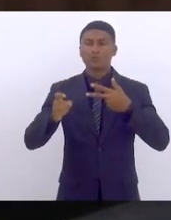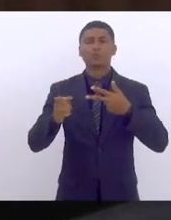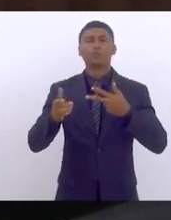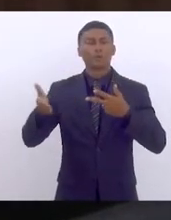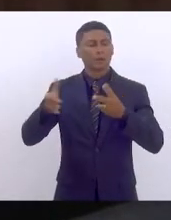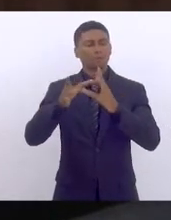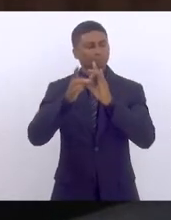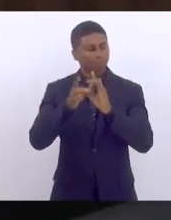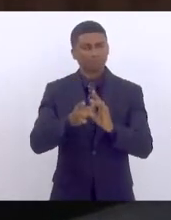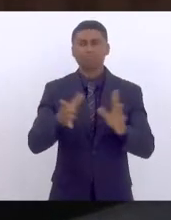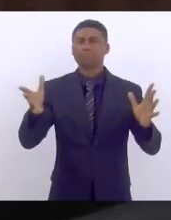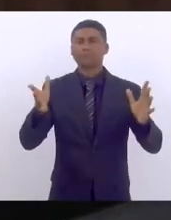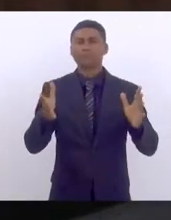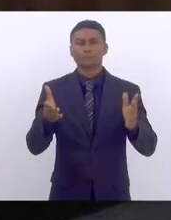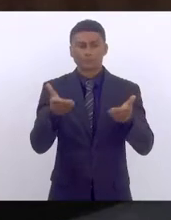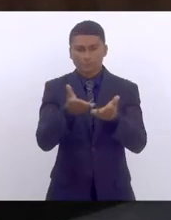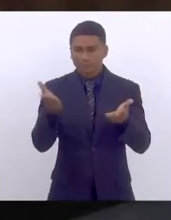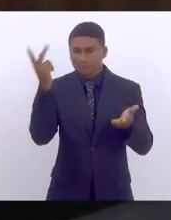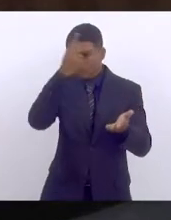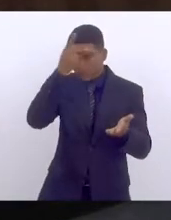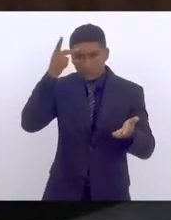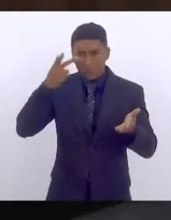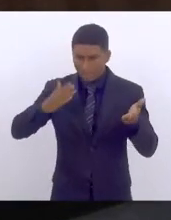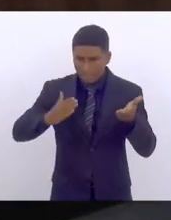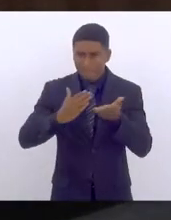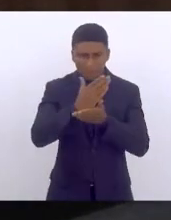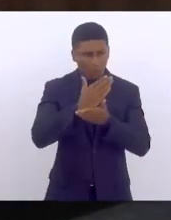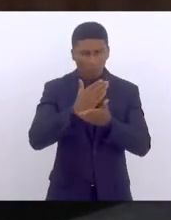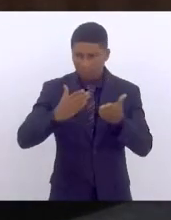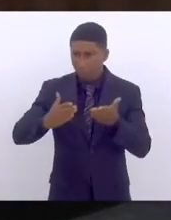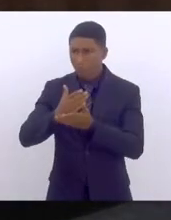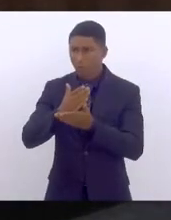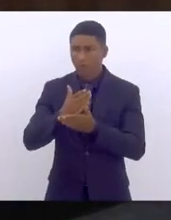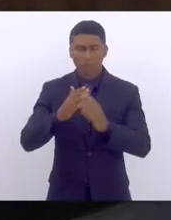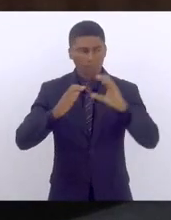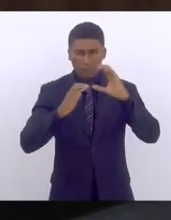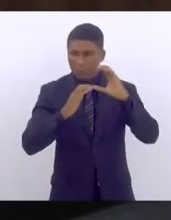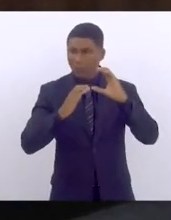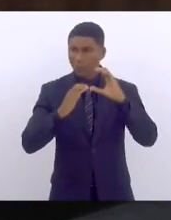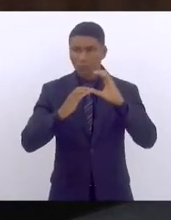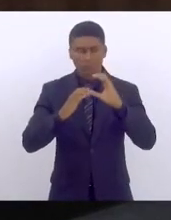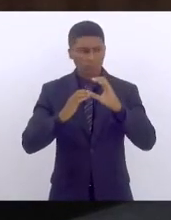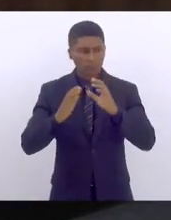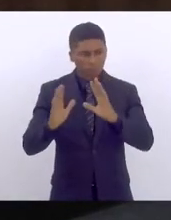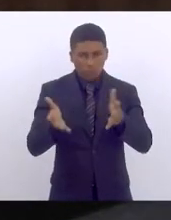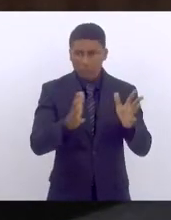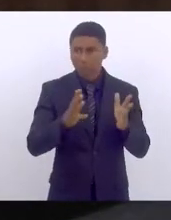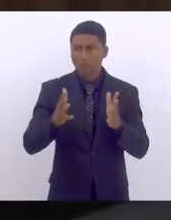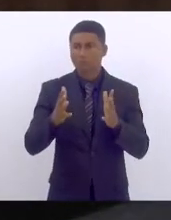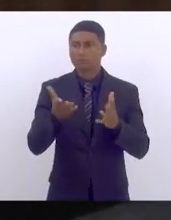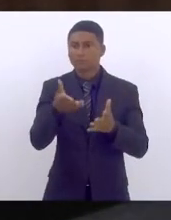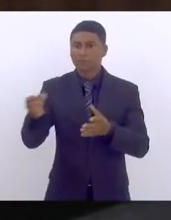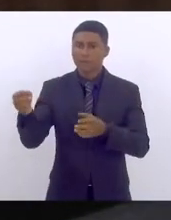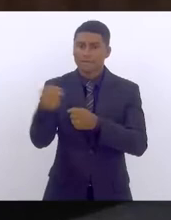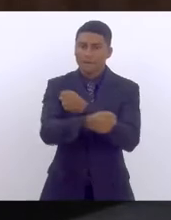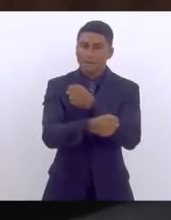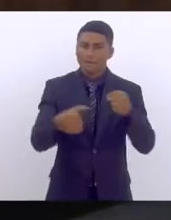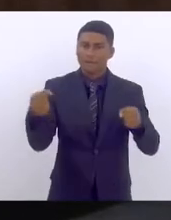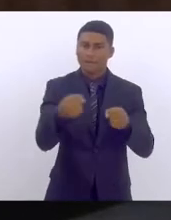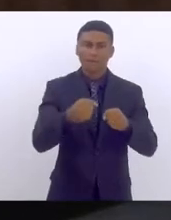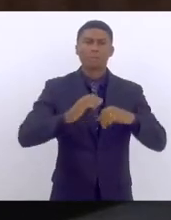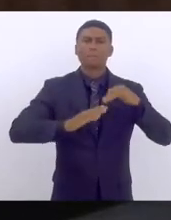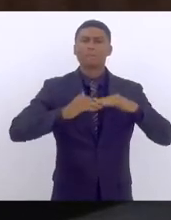convocar todos os aprovados em concurso público para provimento de cargo de